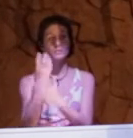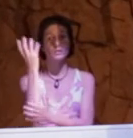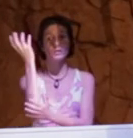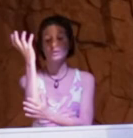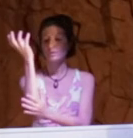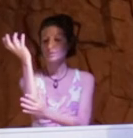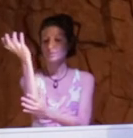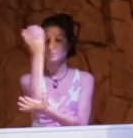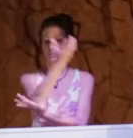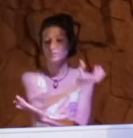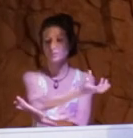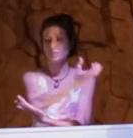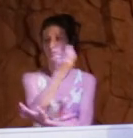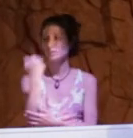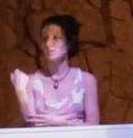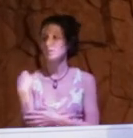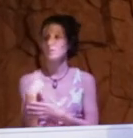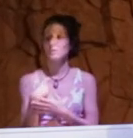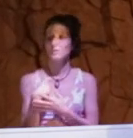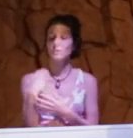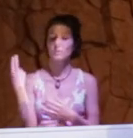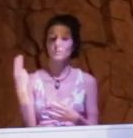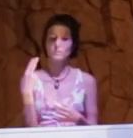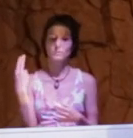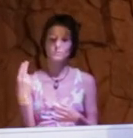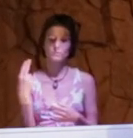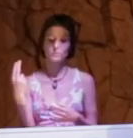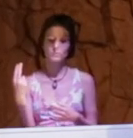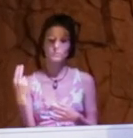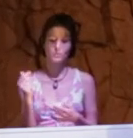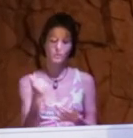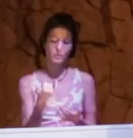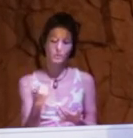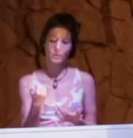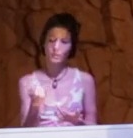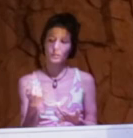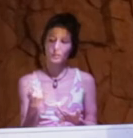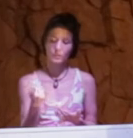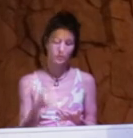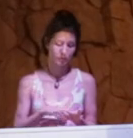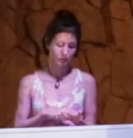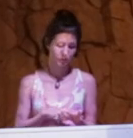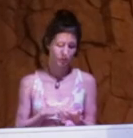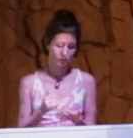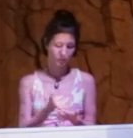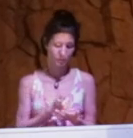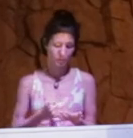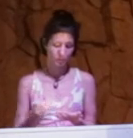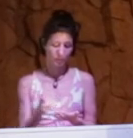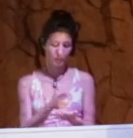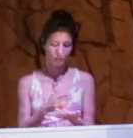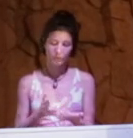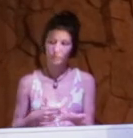produção, da agenda ali da editora. E fui usar nanquim. Então eu uso caneta nanquim, às vezes bico de pena, para me